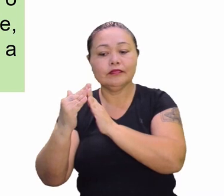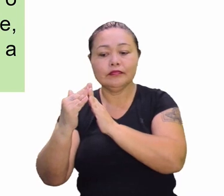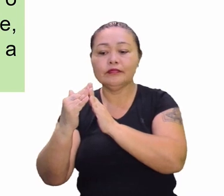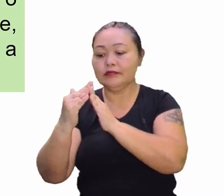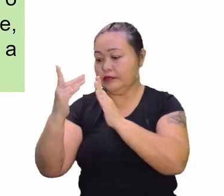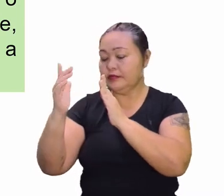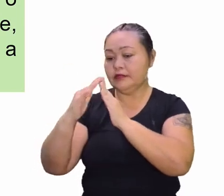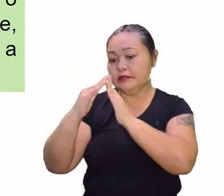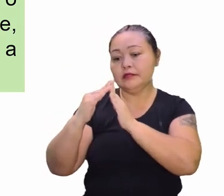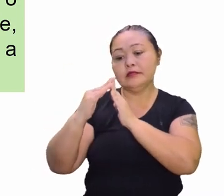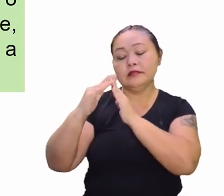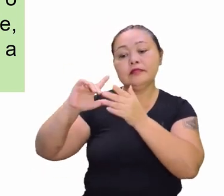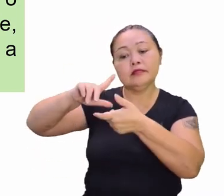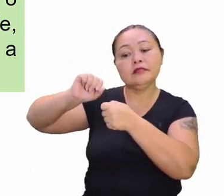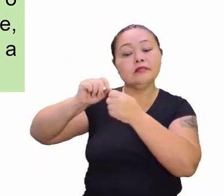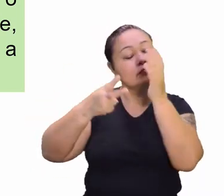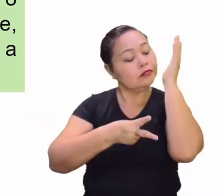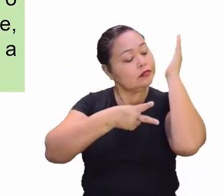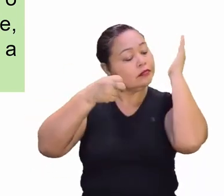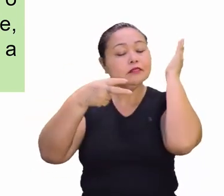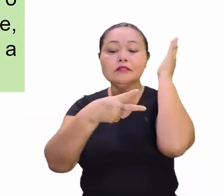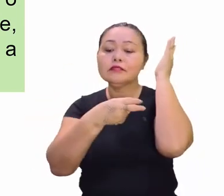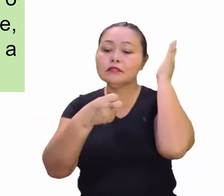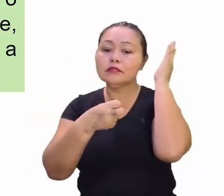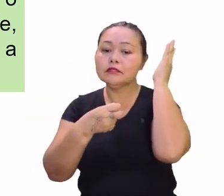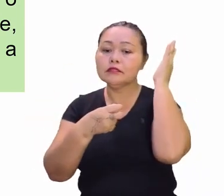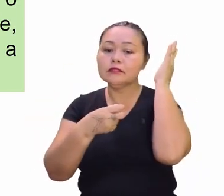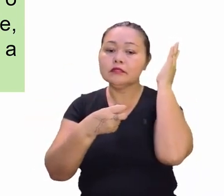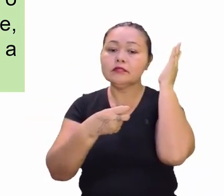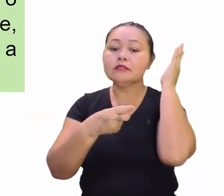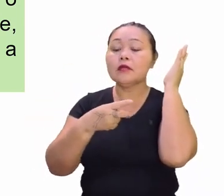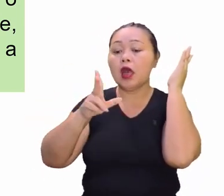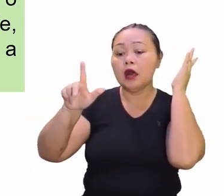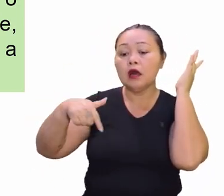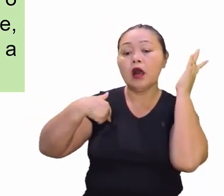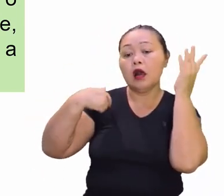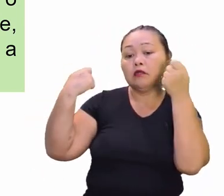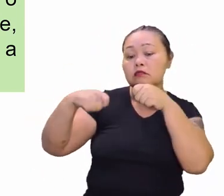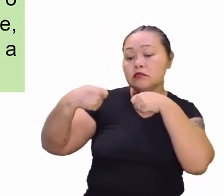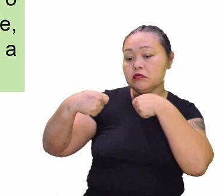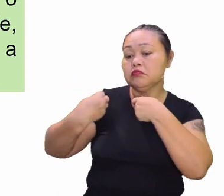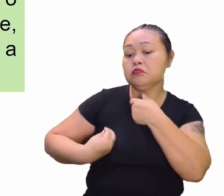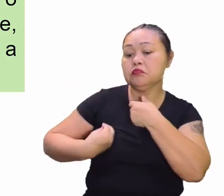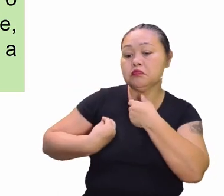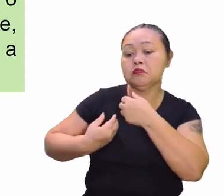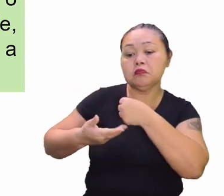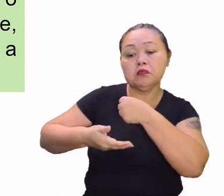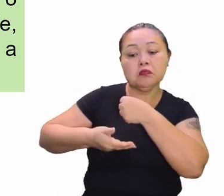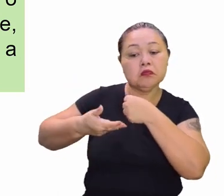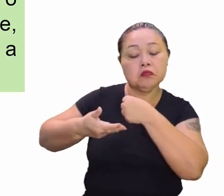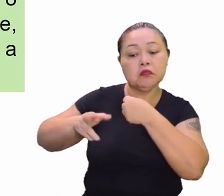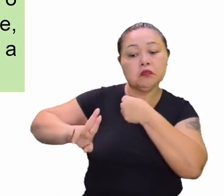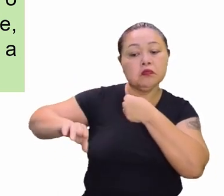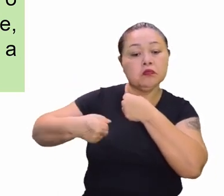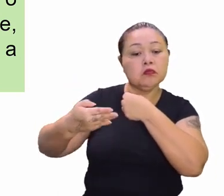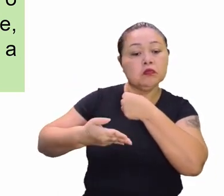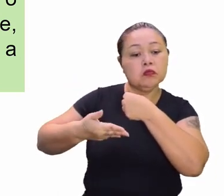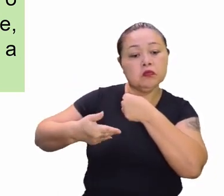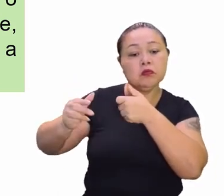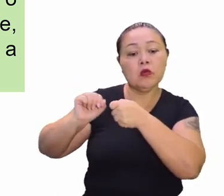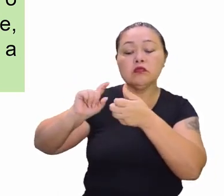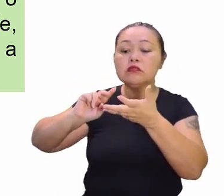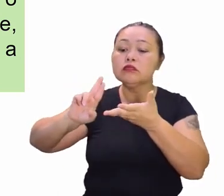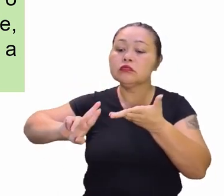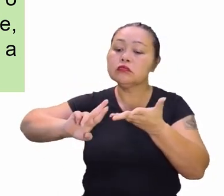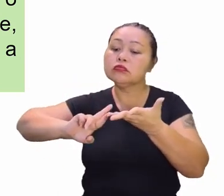Essas populações são extrativistas, cuja subsistência baseia-se no uso múltiplo